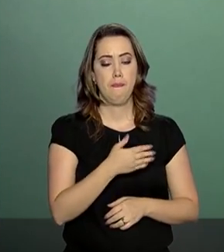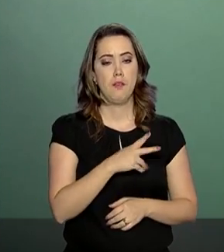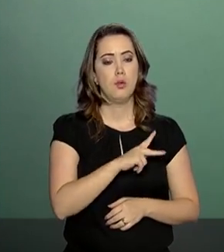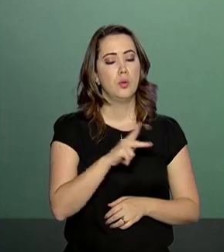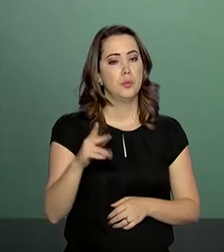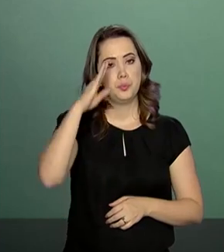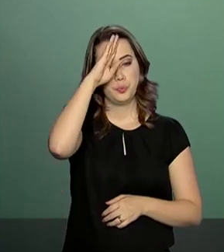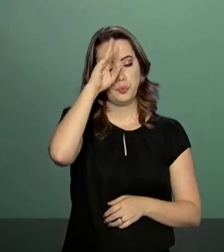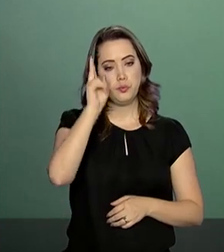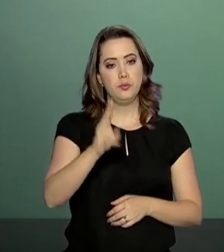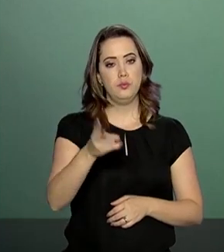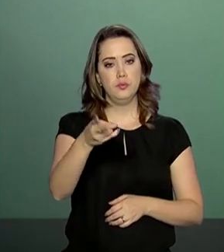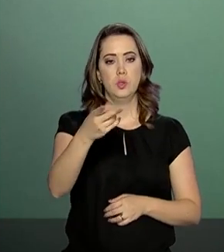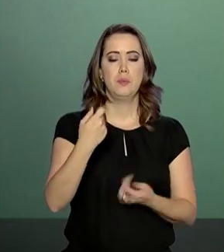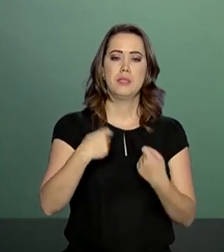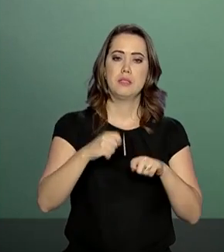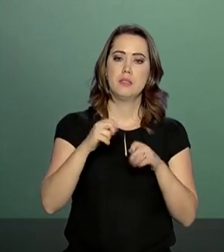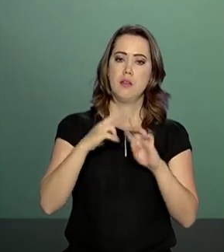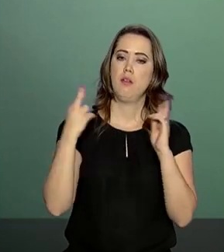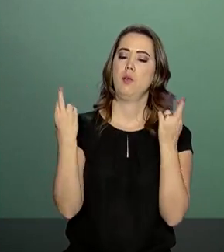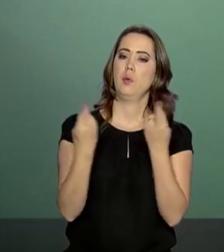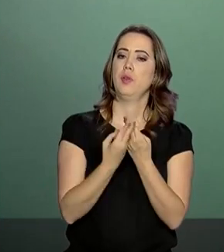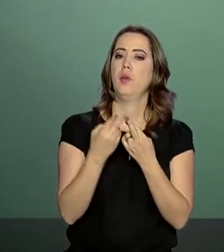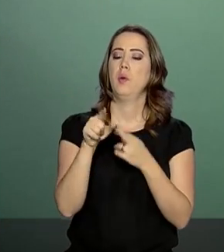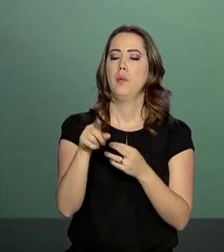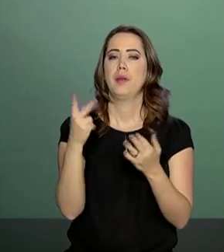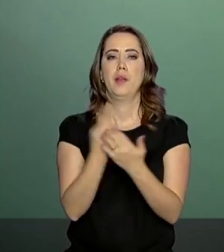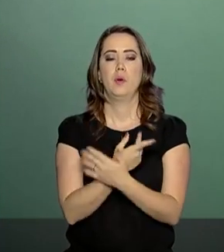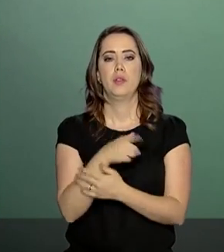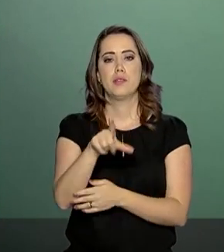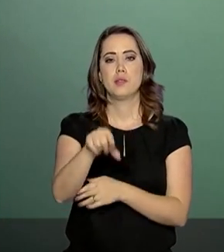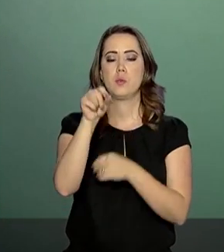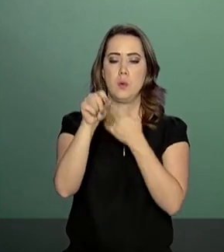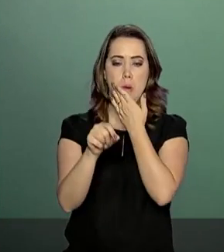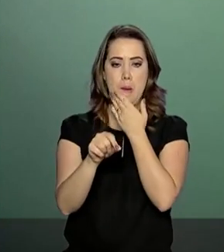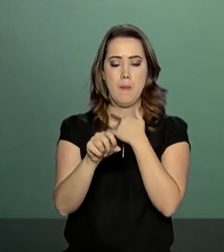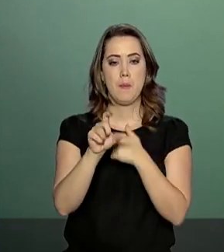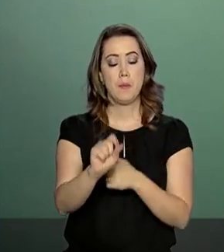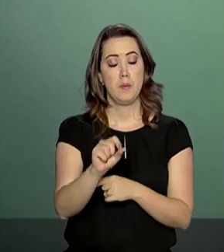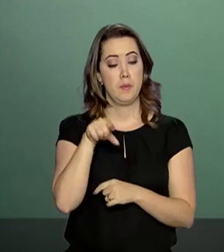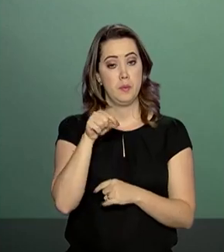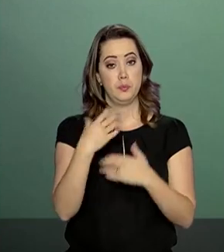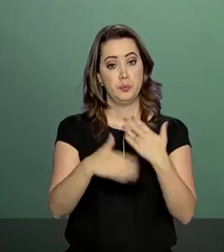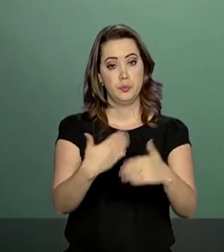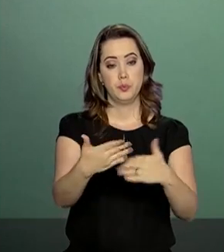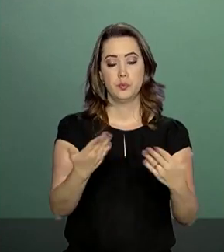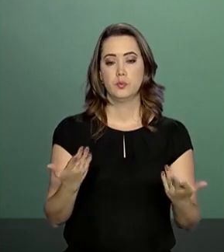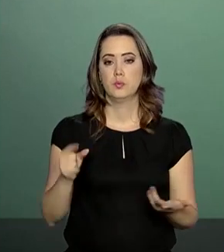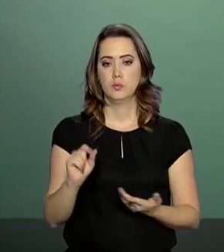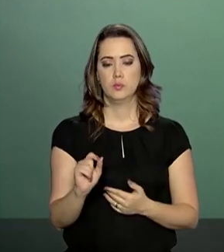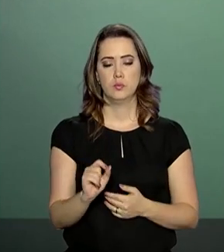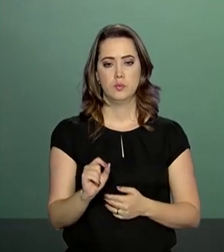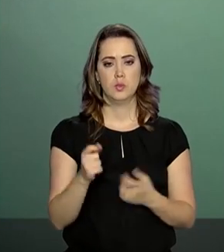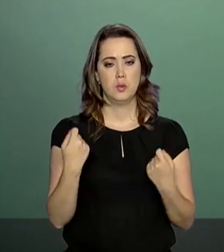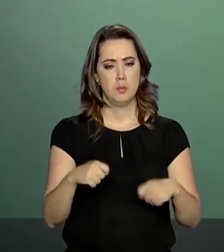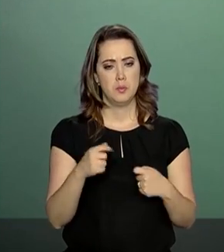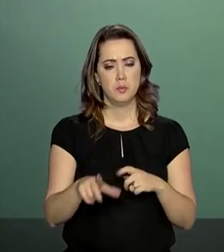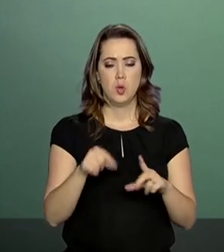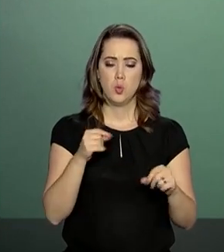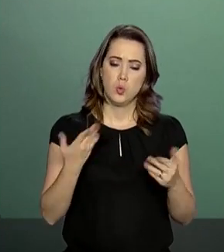não necessariamente precisa ocorrer uma reunião para que esse processo decisório e as ações a serem desencadeadas tenham que